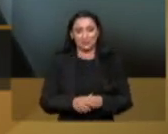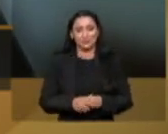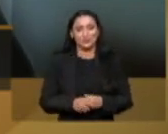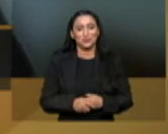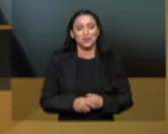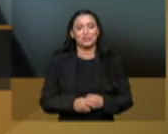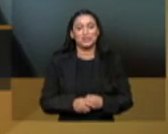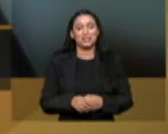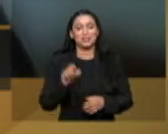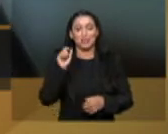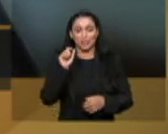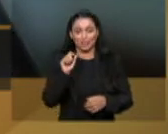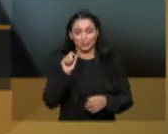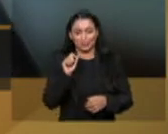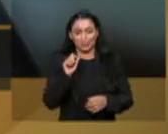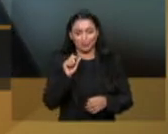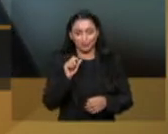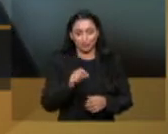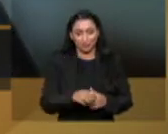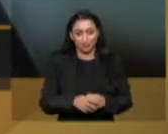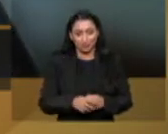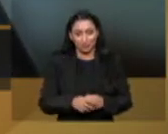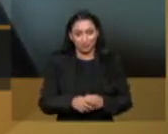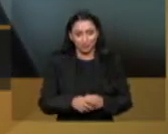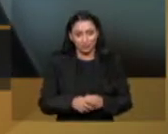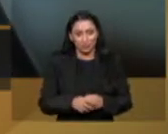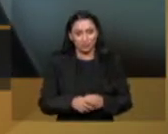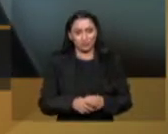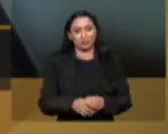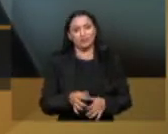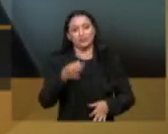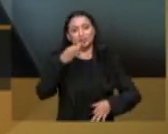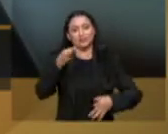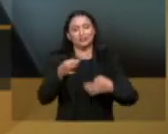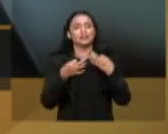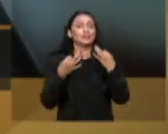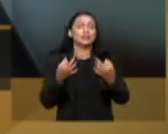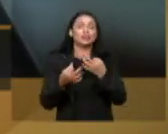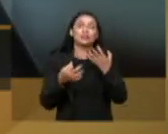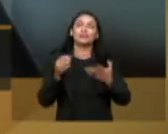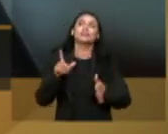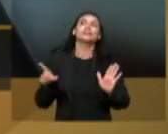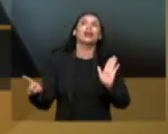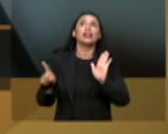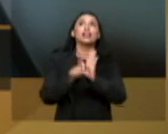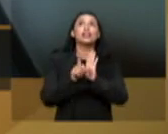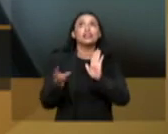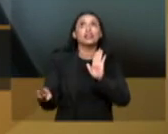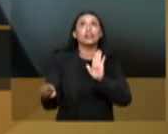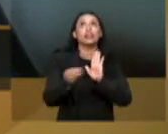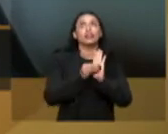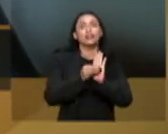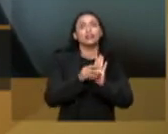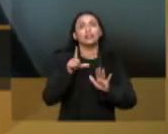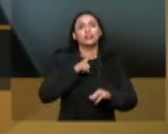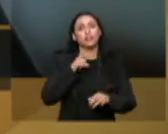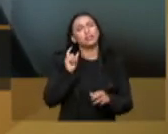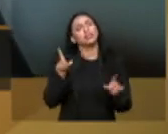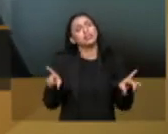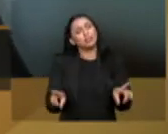fenomênica. Isso se depreende dos argumentos levantados para a edição da lei impugnada e também